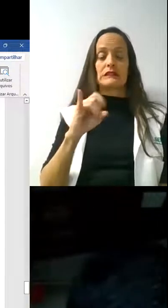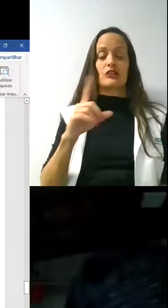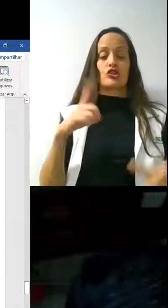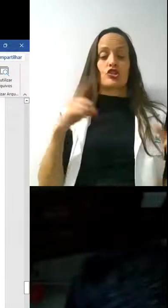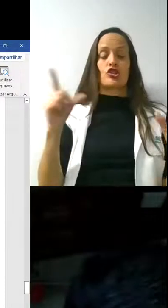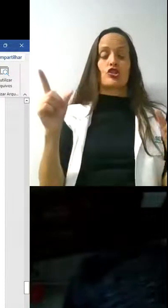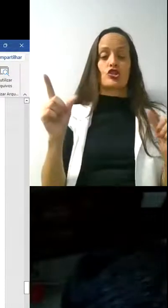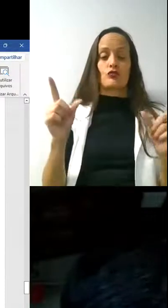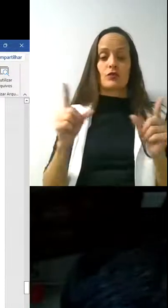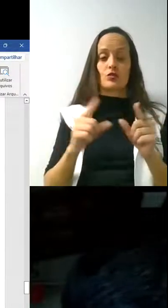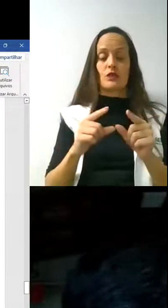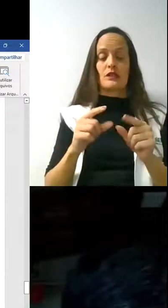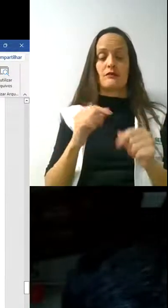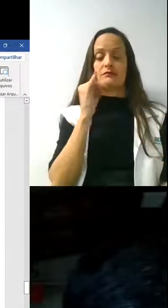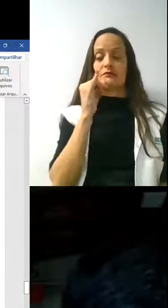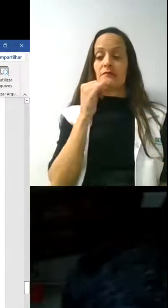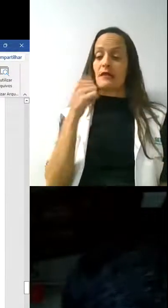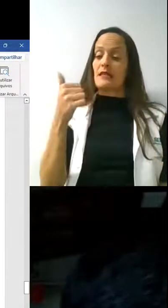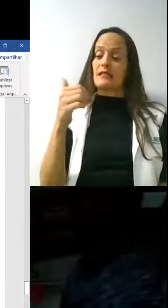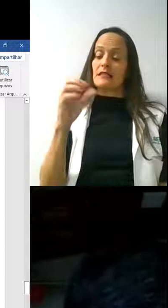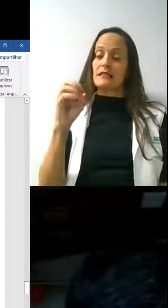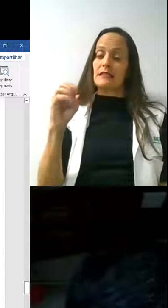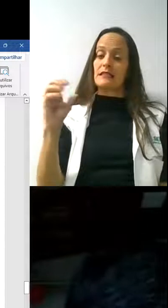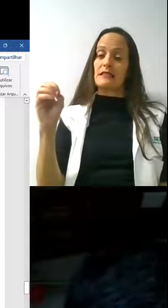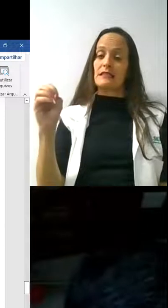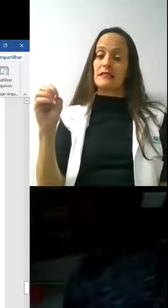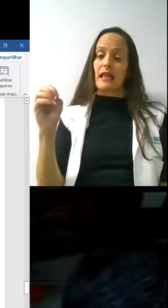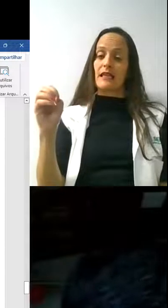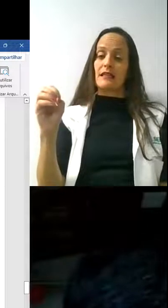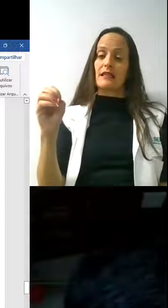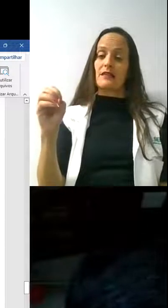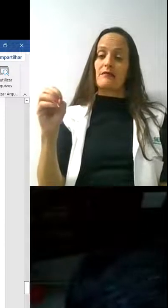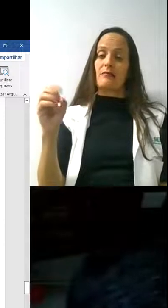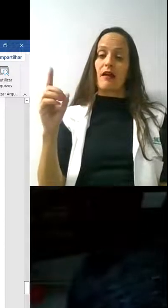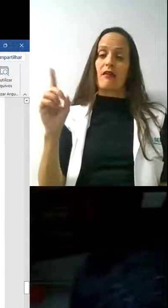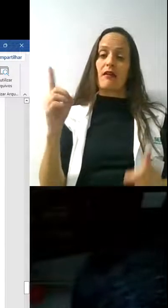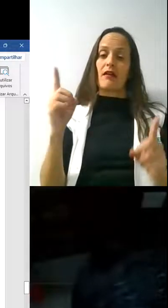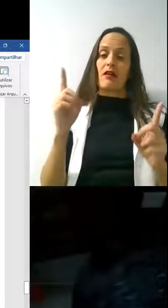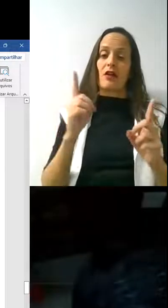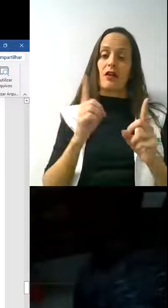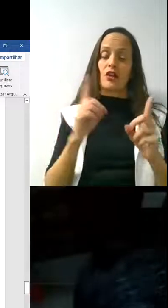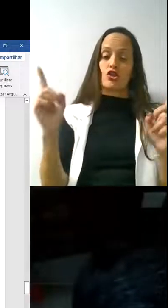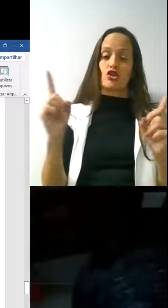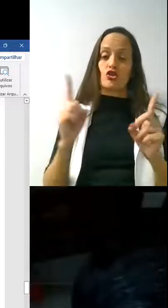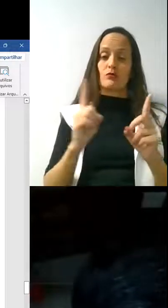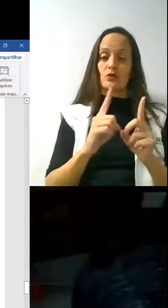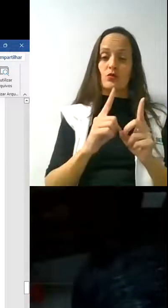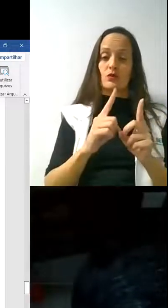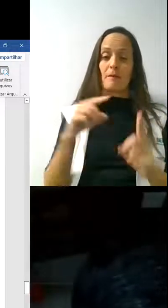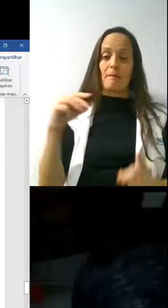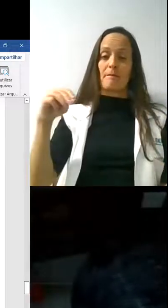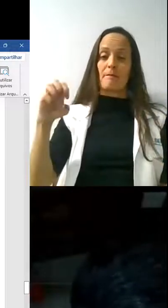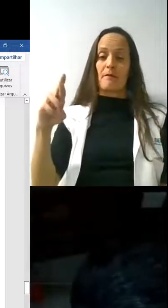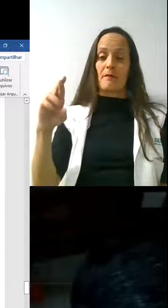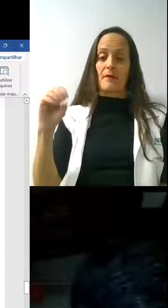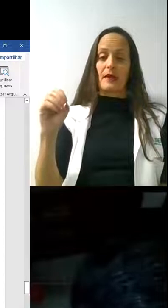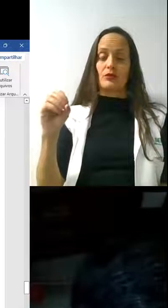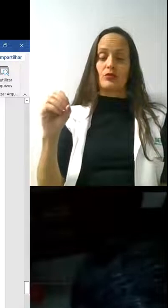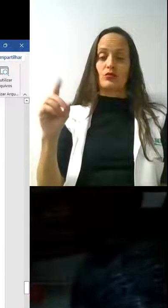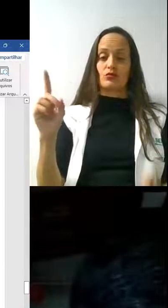de 100, você vai diminuindo a escala para metro, para milímetro, então você está